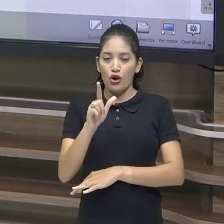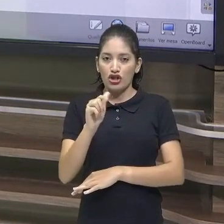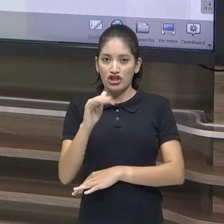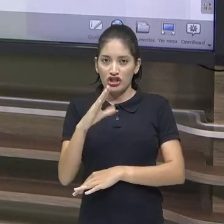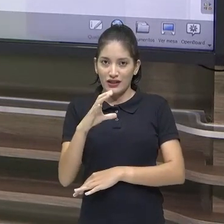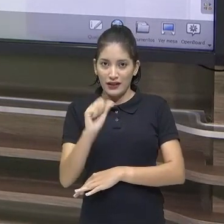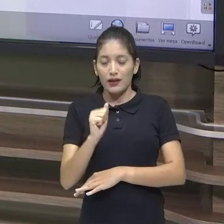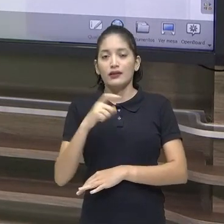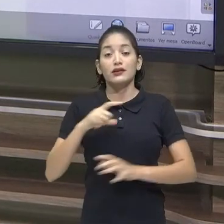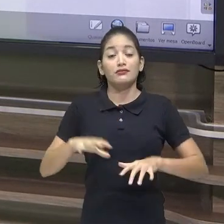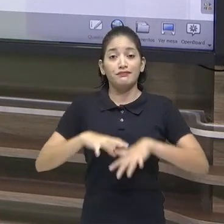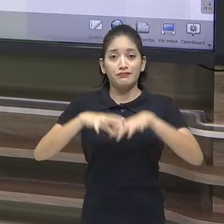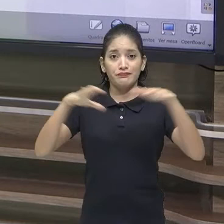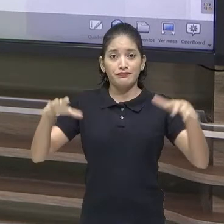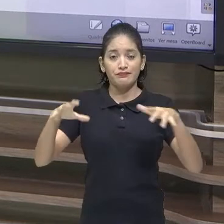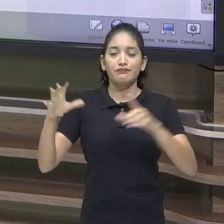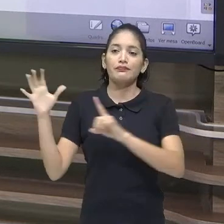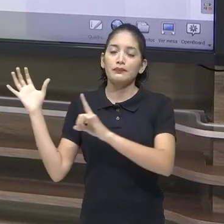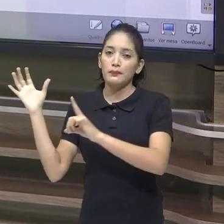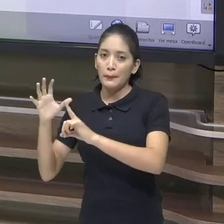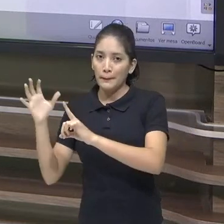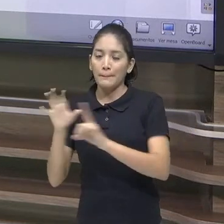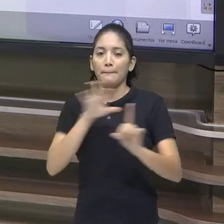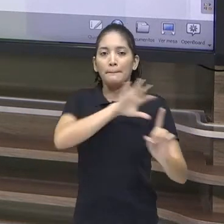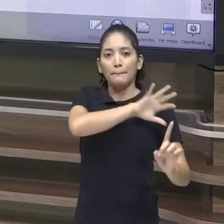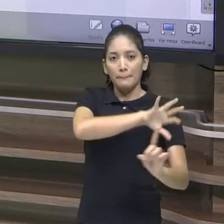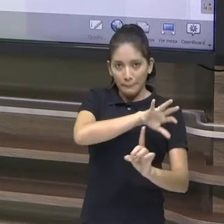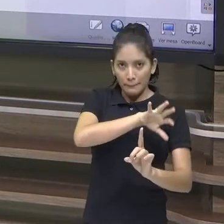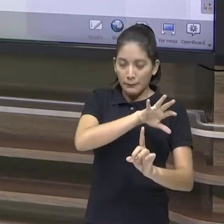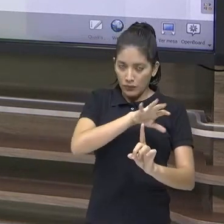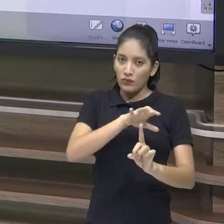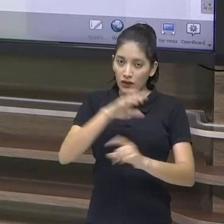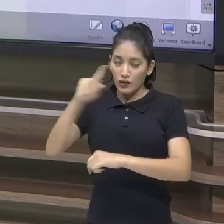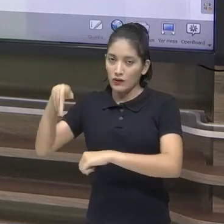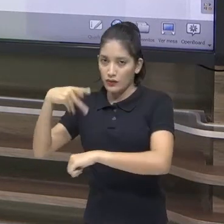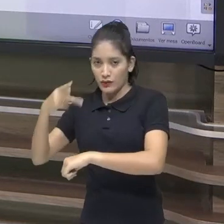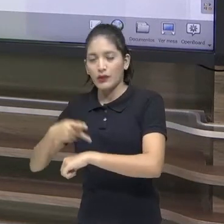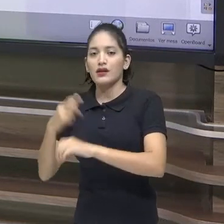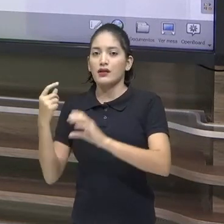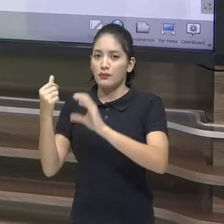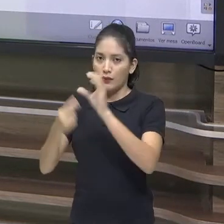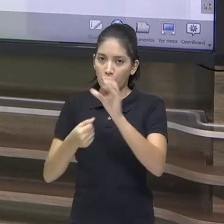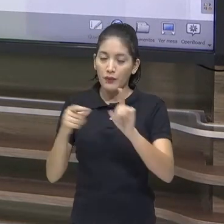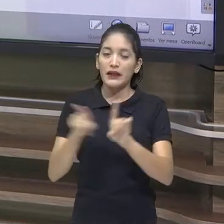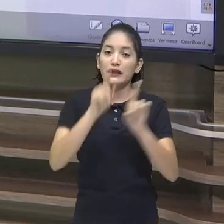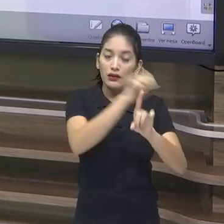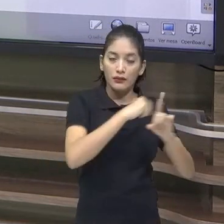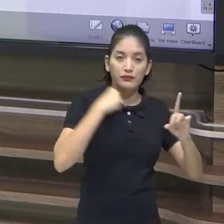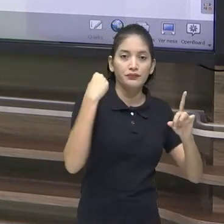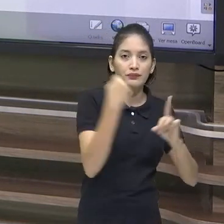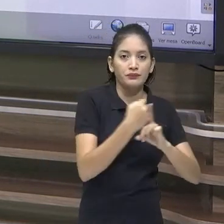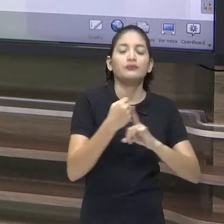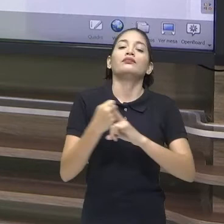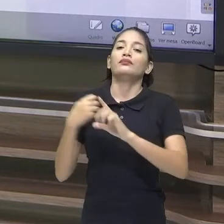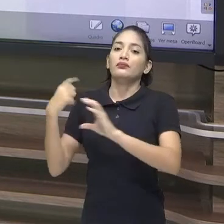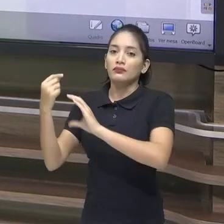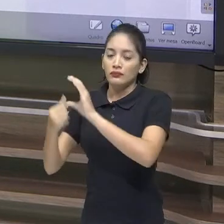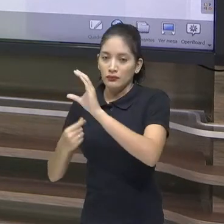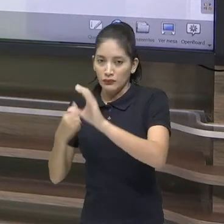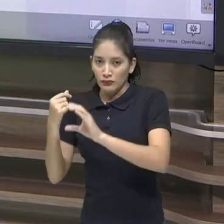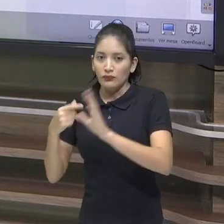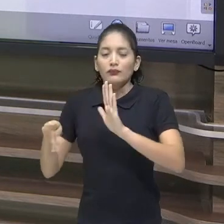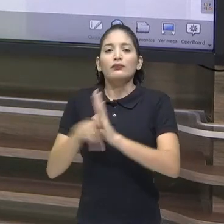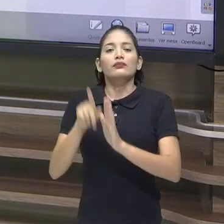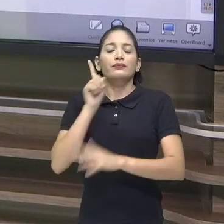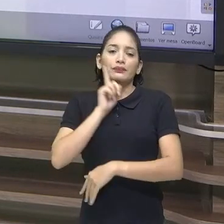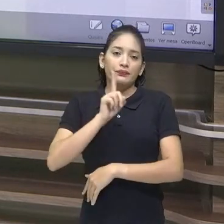com relação à influência, né, dos países capitalistas e socialistas. O capitalista representado aí pelos